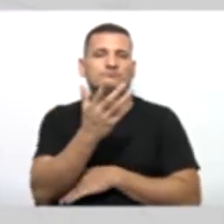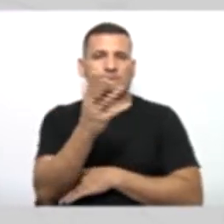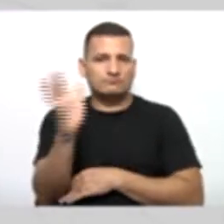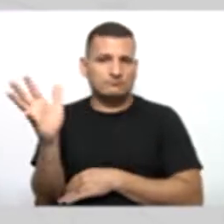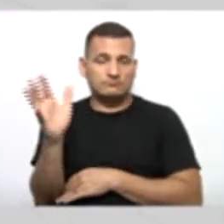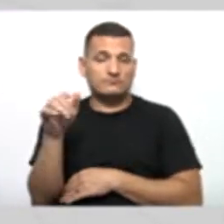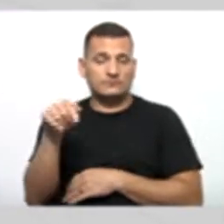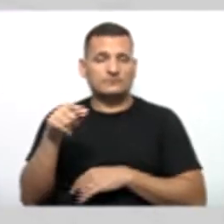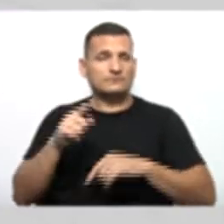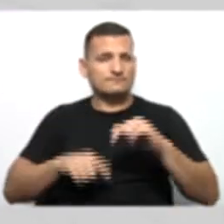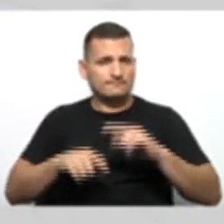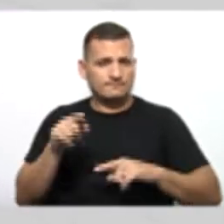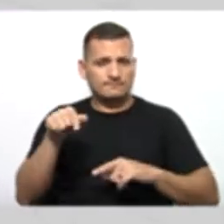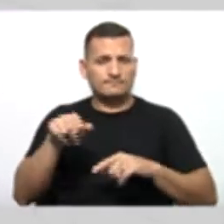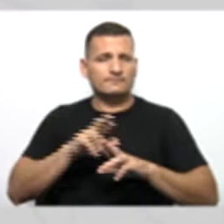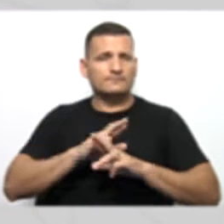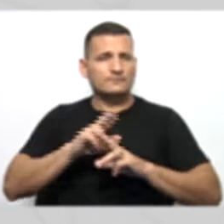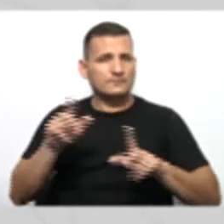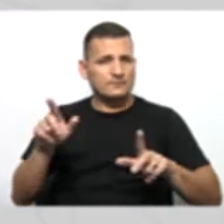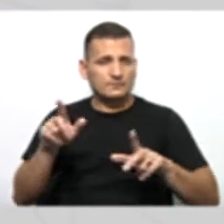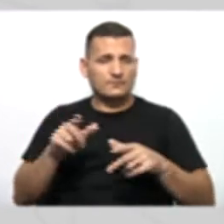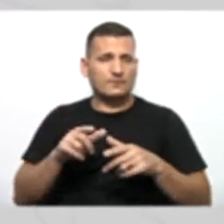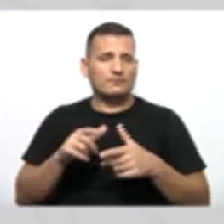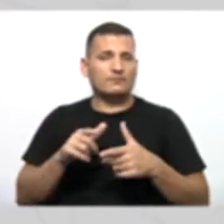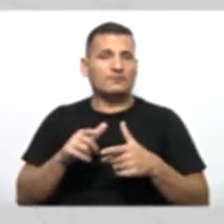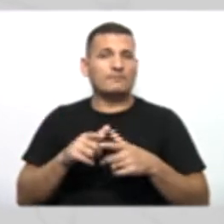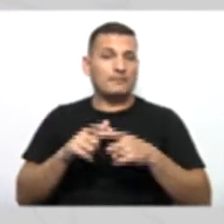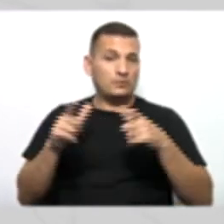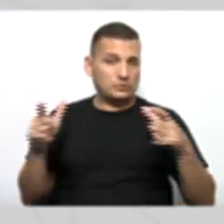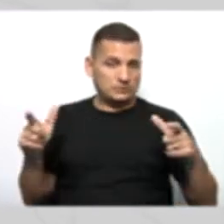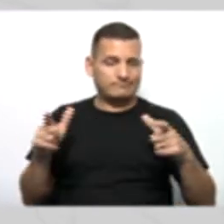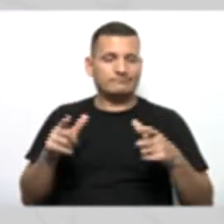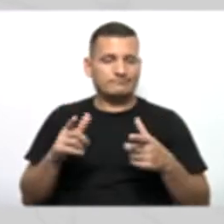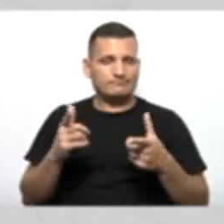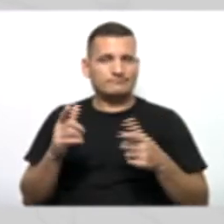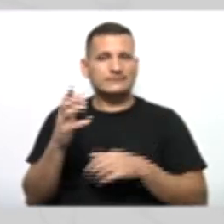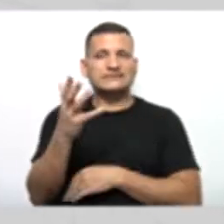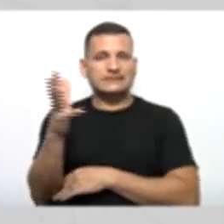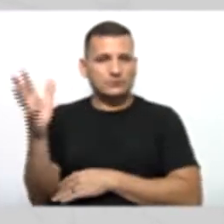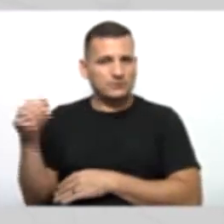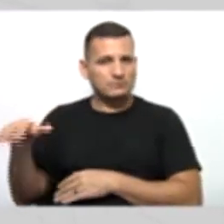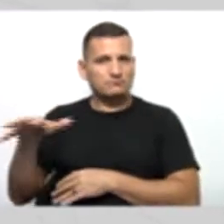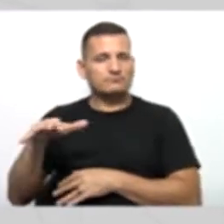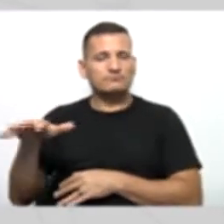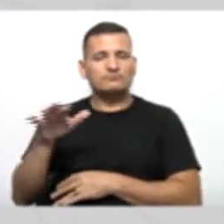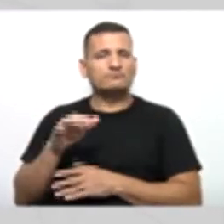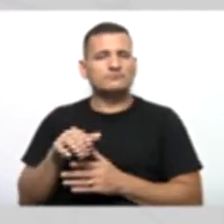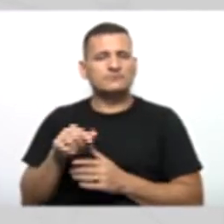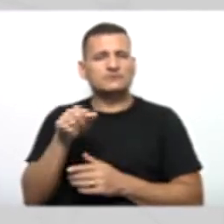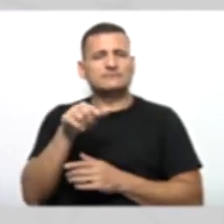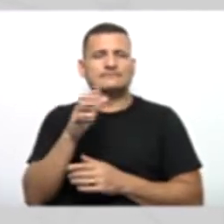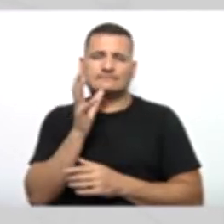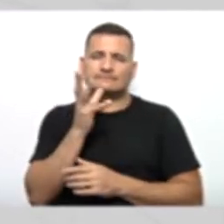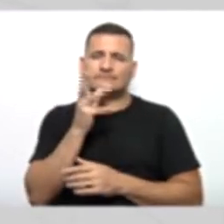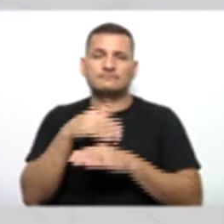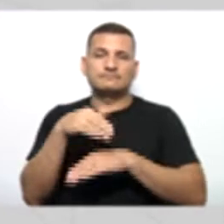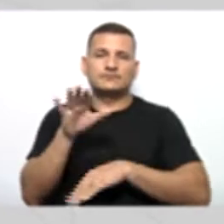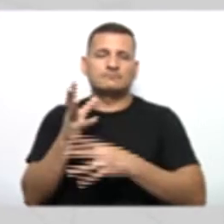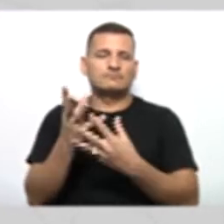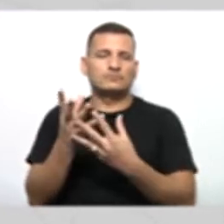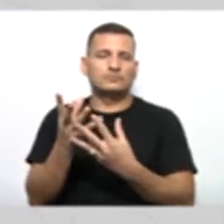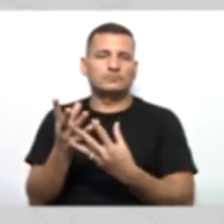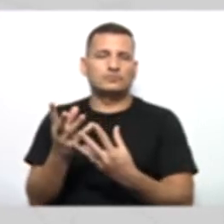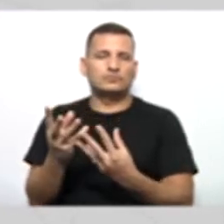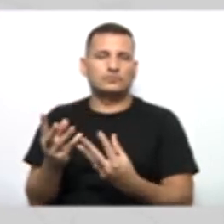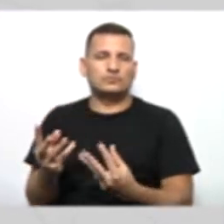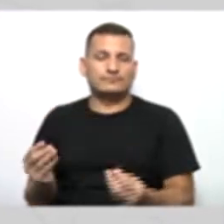materiais, diferente da grande maioria dos materiais que existem na natureza, eles levam muito mais tempo para se decompor. Um